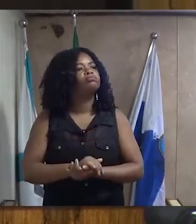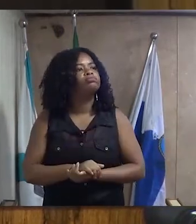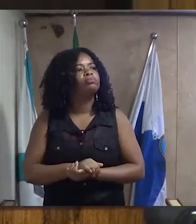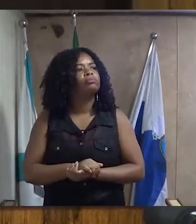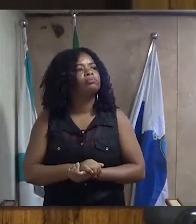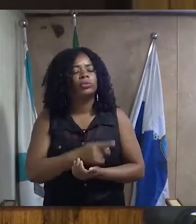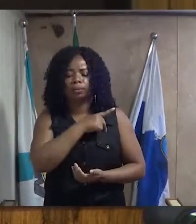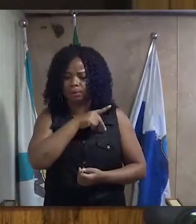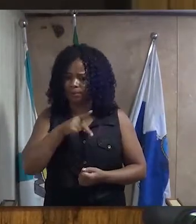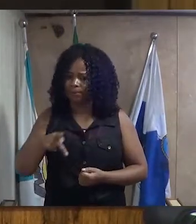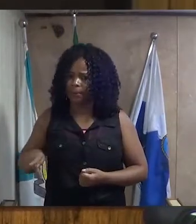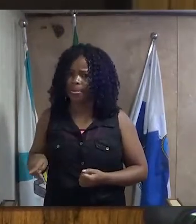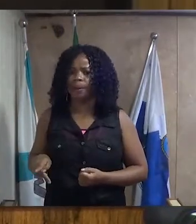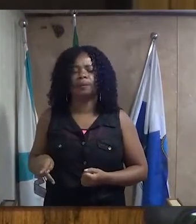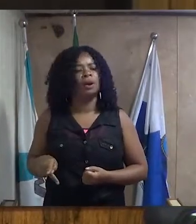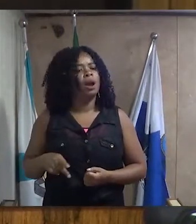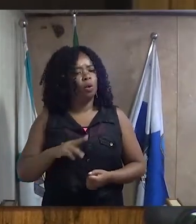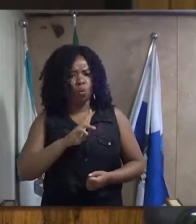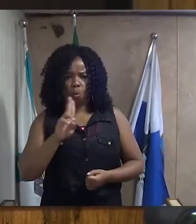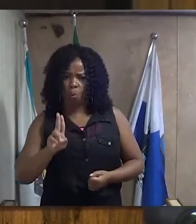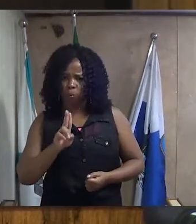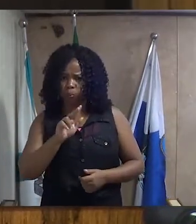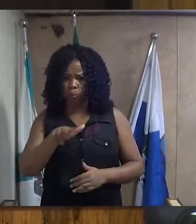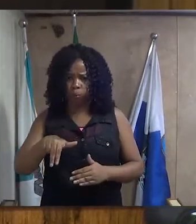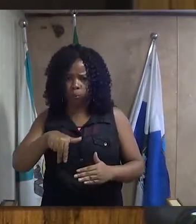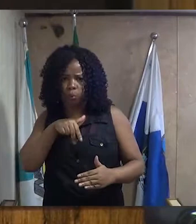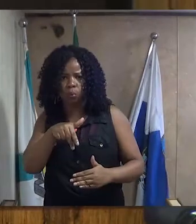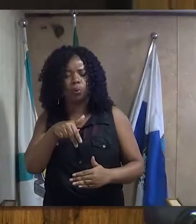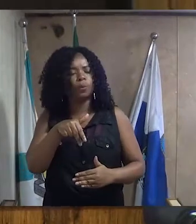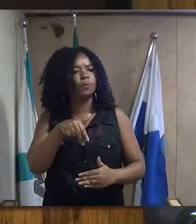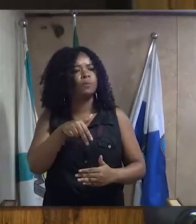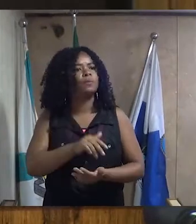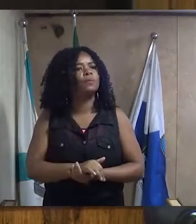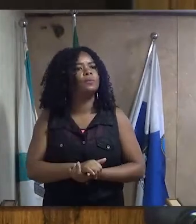Presidente, faço uso da tribuna